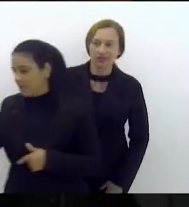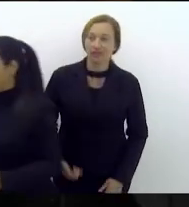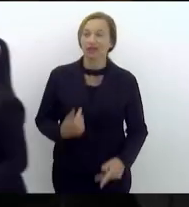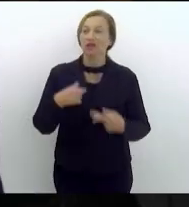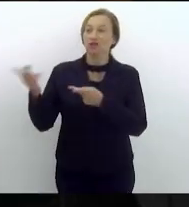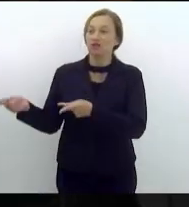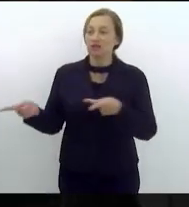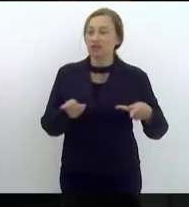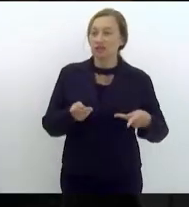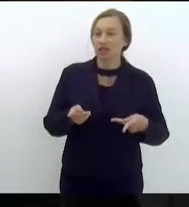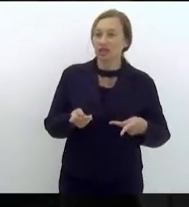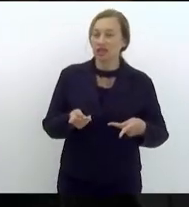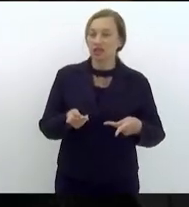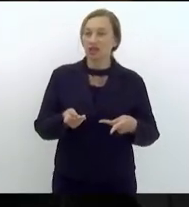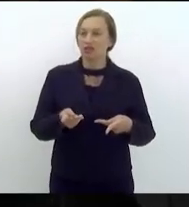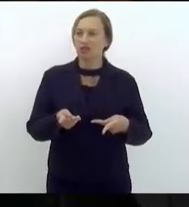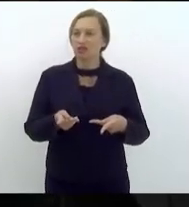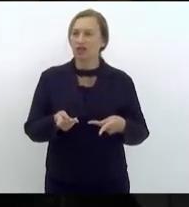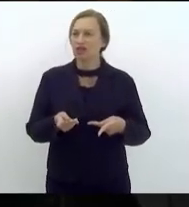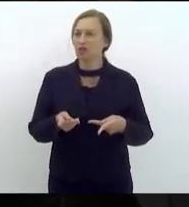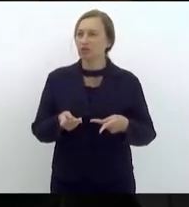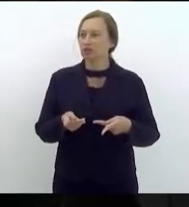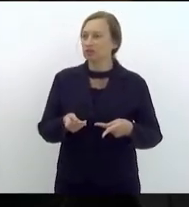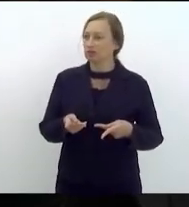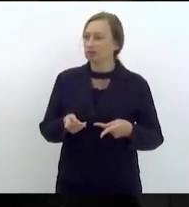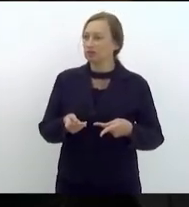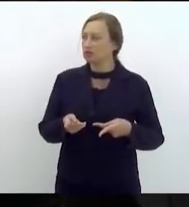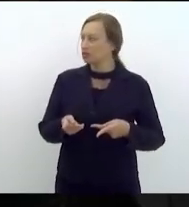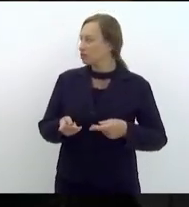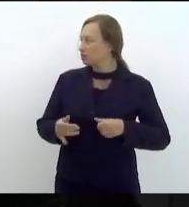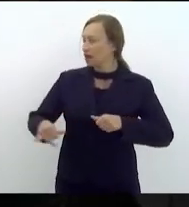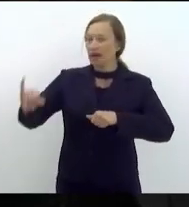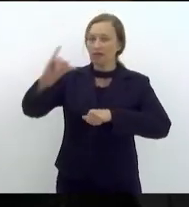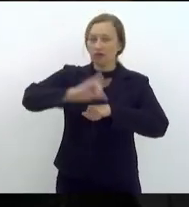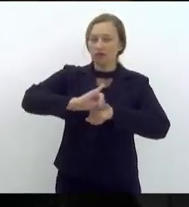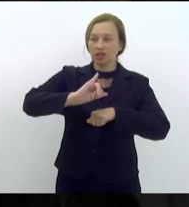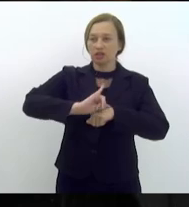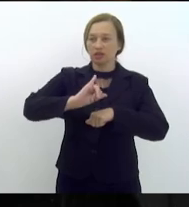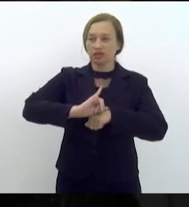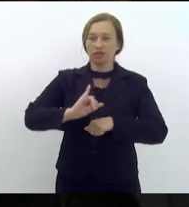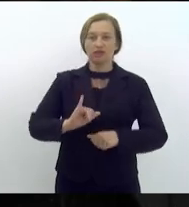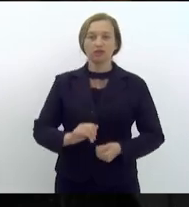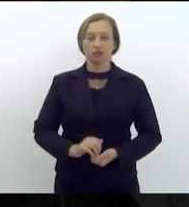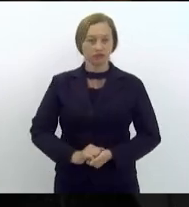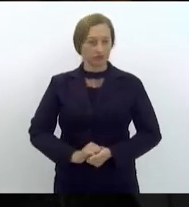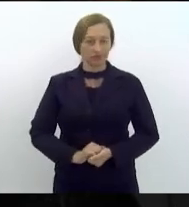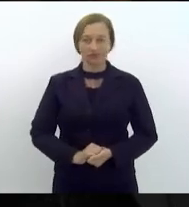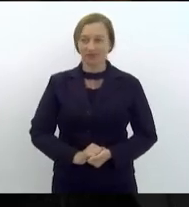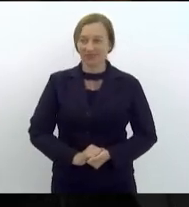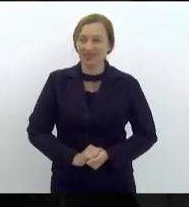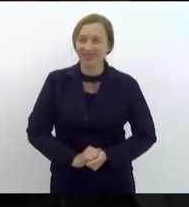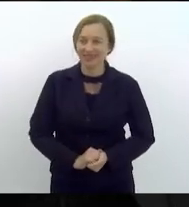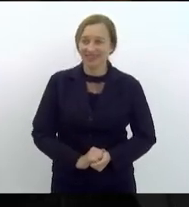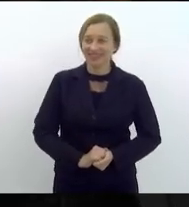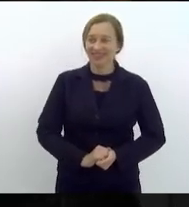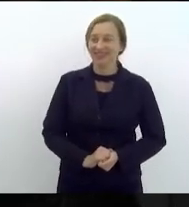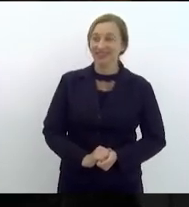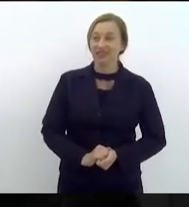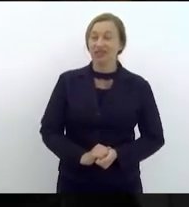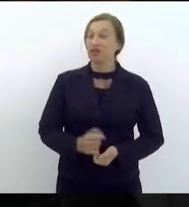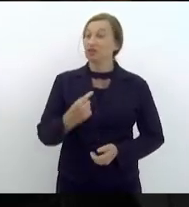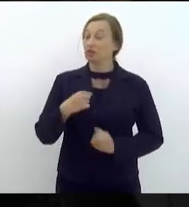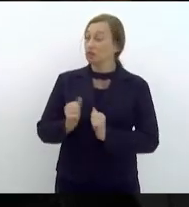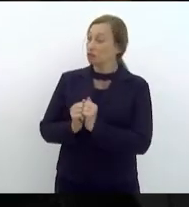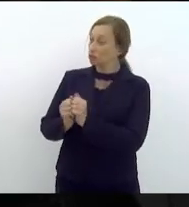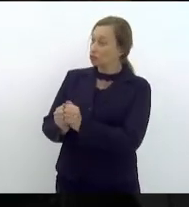Volta Redonda deputada Marta Rocha tava conosco não fomos